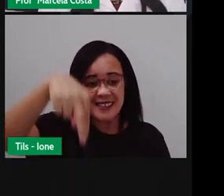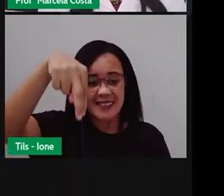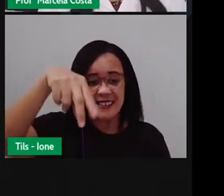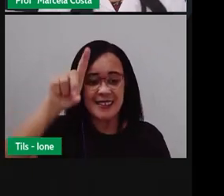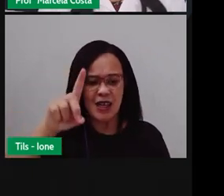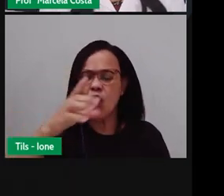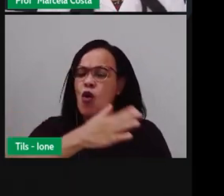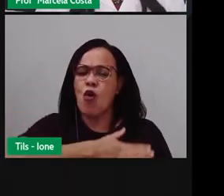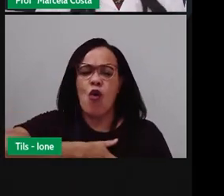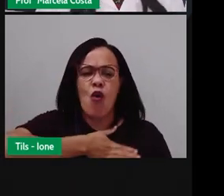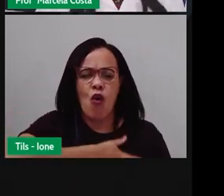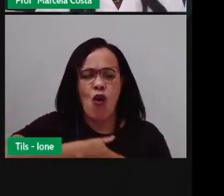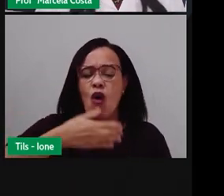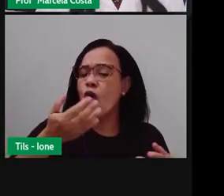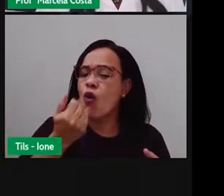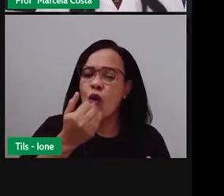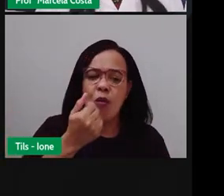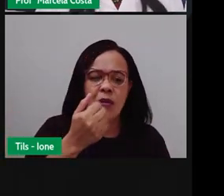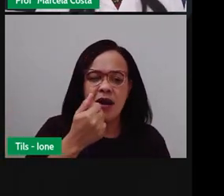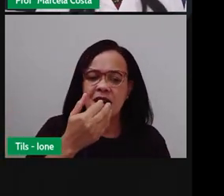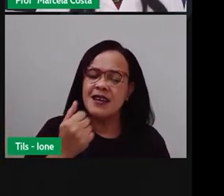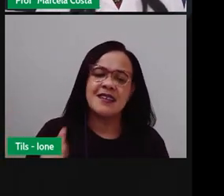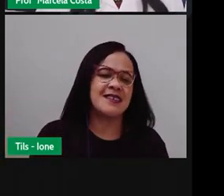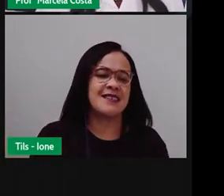cozido com casca.